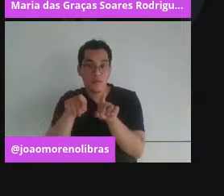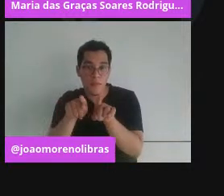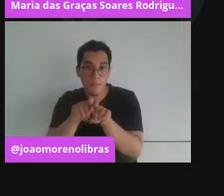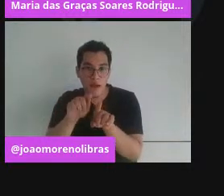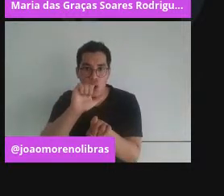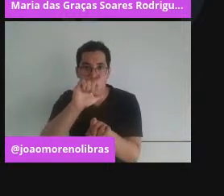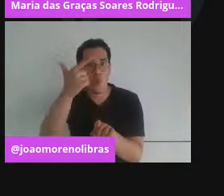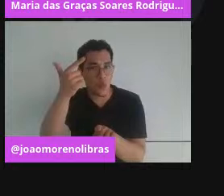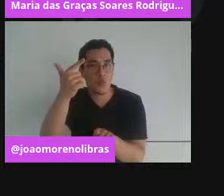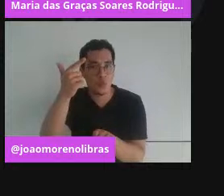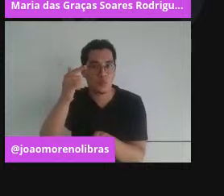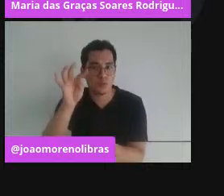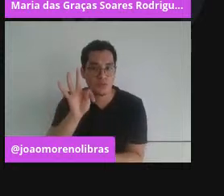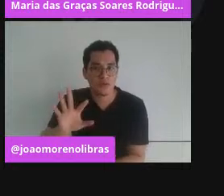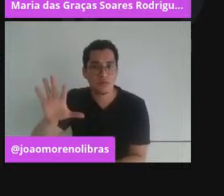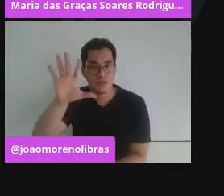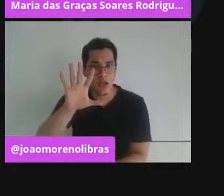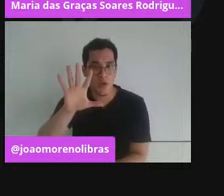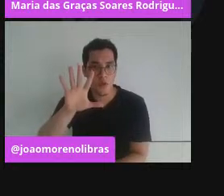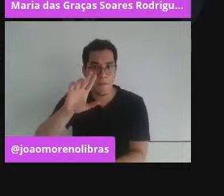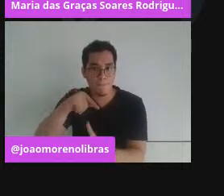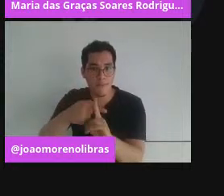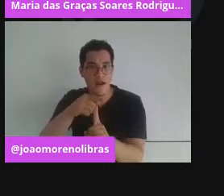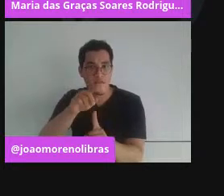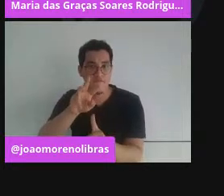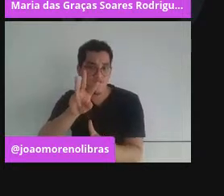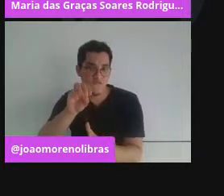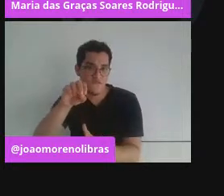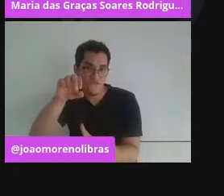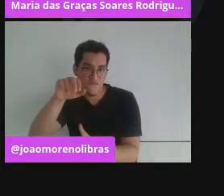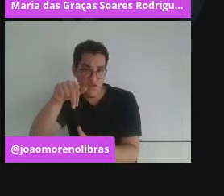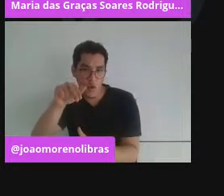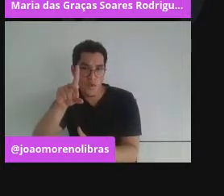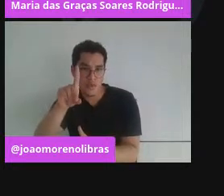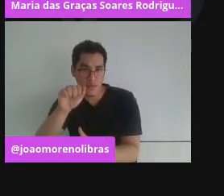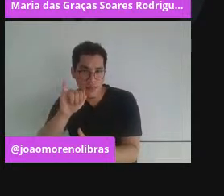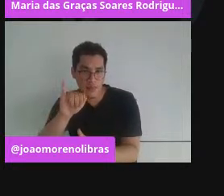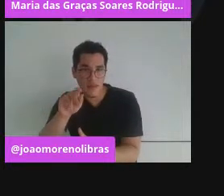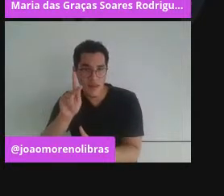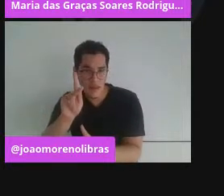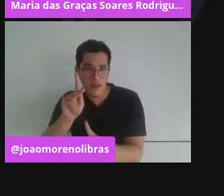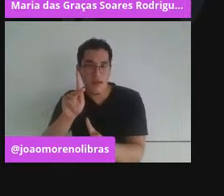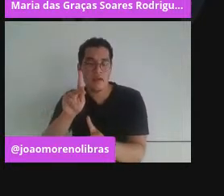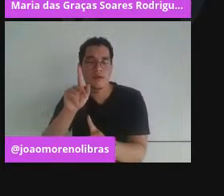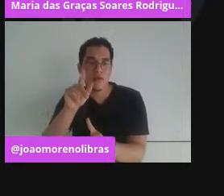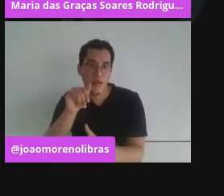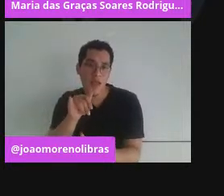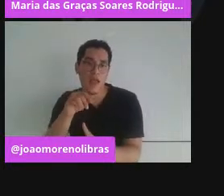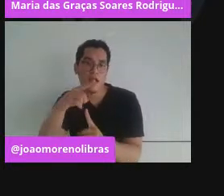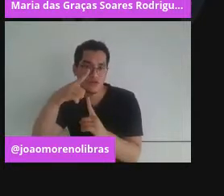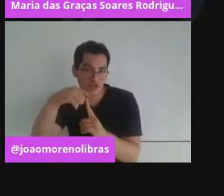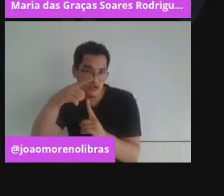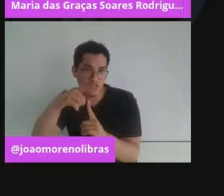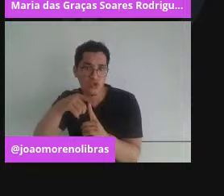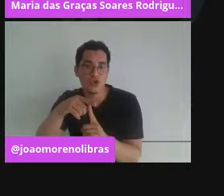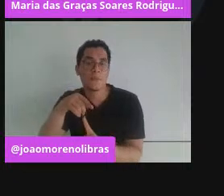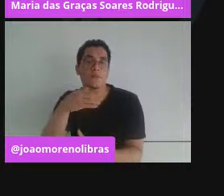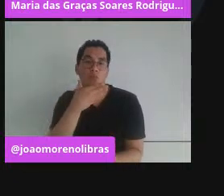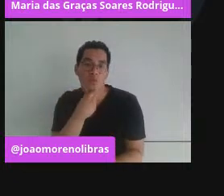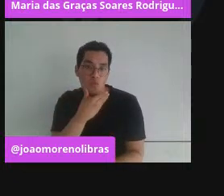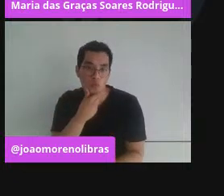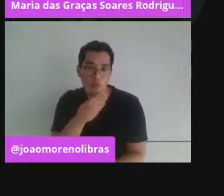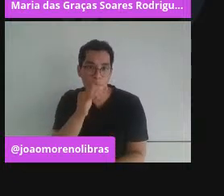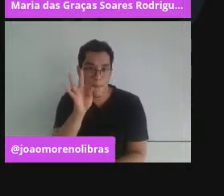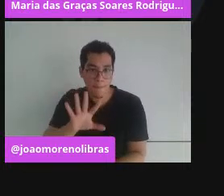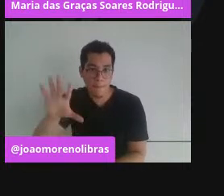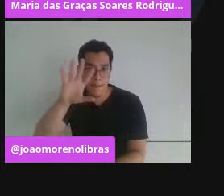né, que é muito conhecido também no Brasil, tá certo? Eu sei que um é da análise crítica, tem pequenas diferenças, mas eu entendo que também se encaixa